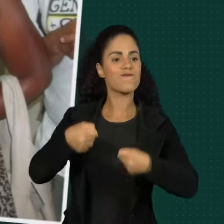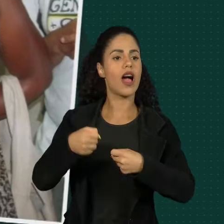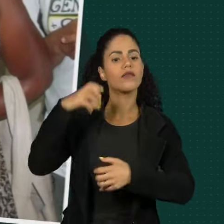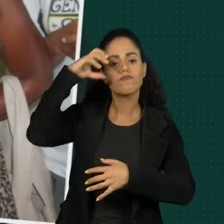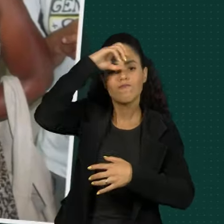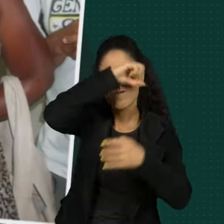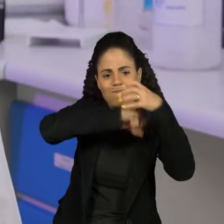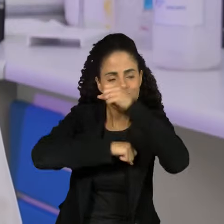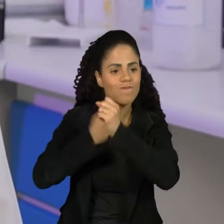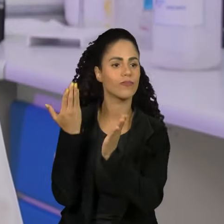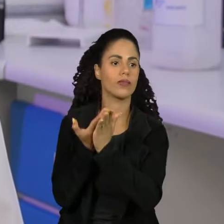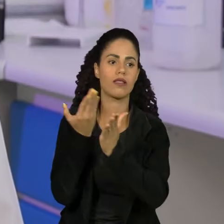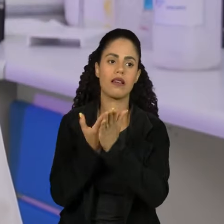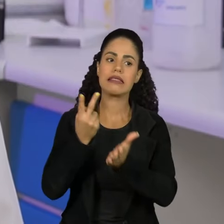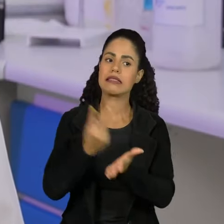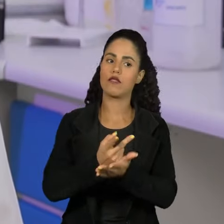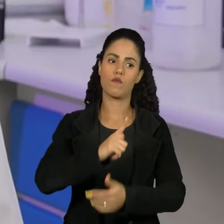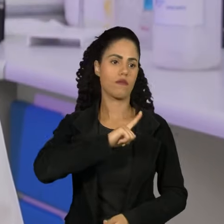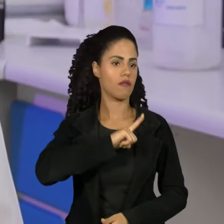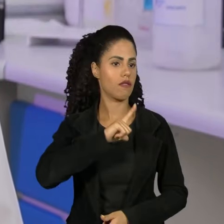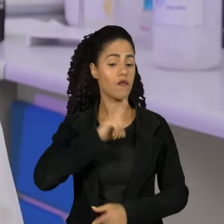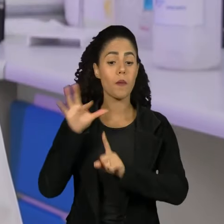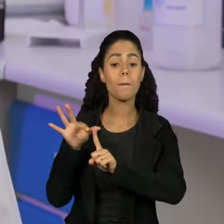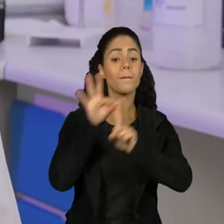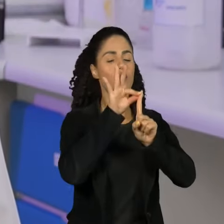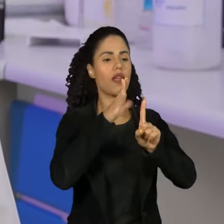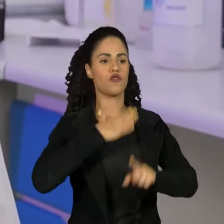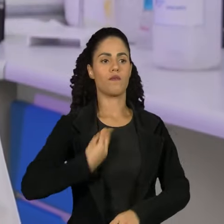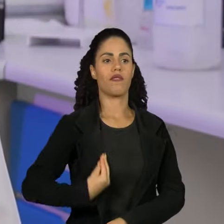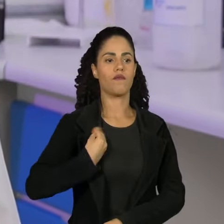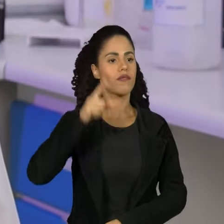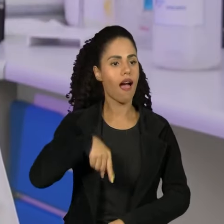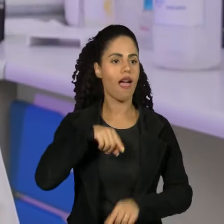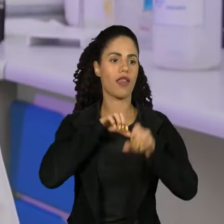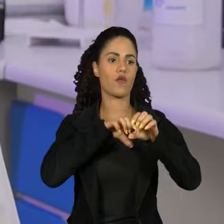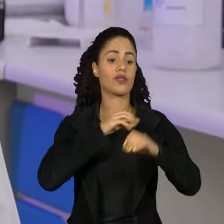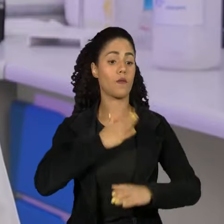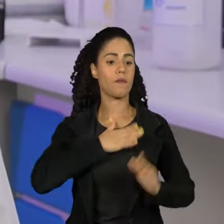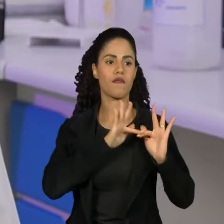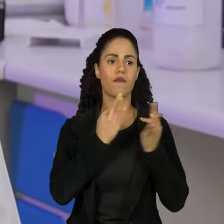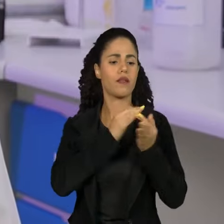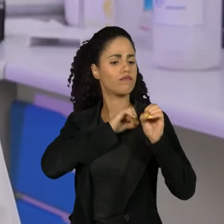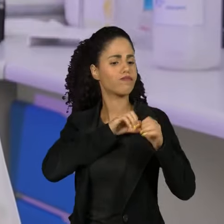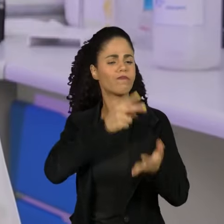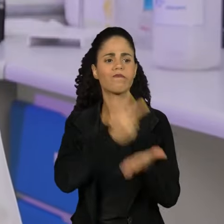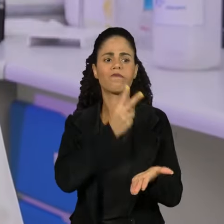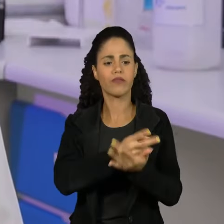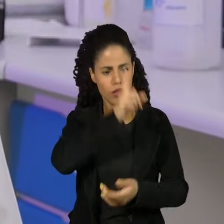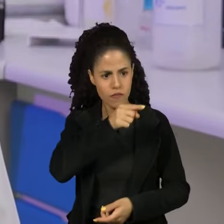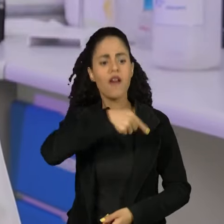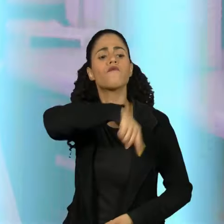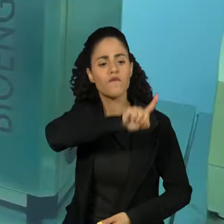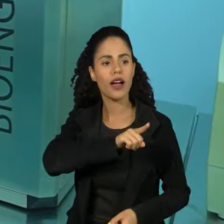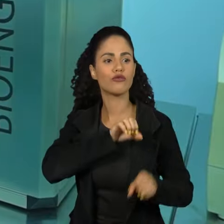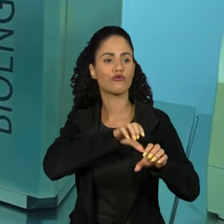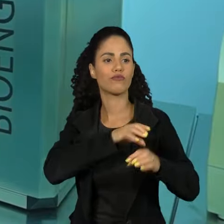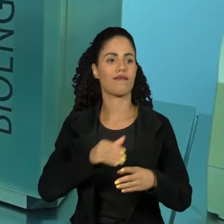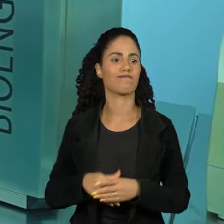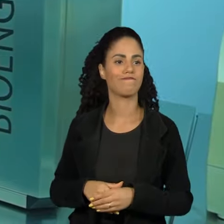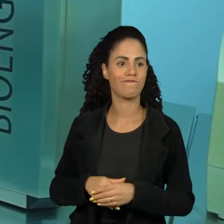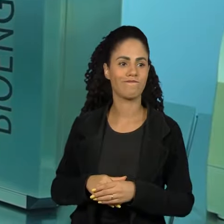aprender, a estudar, a priorizar a educação. Na minha casa era a ordem, não existia outra opção.